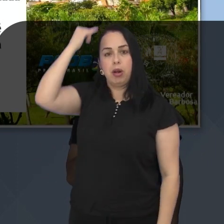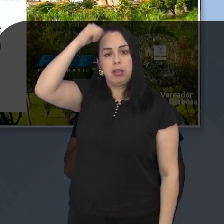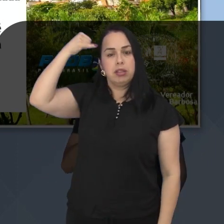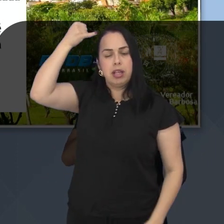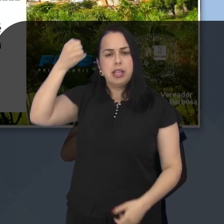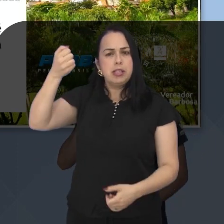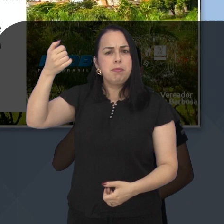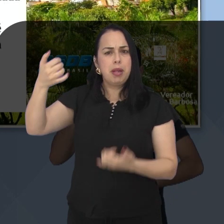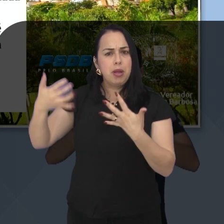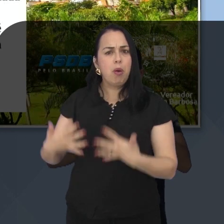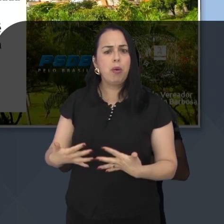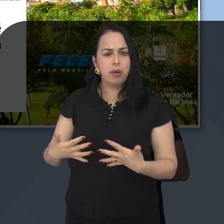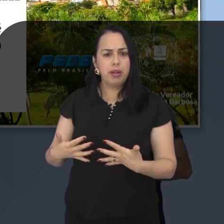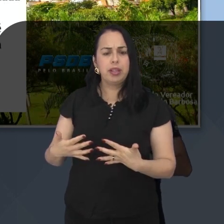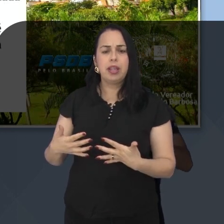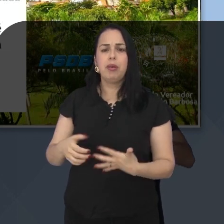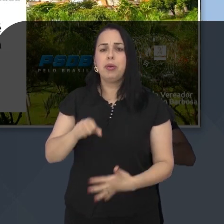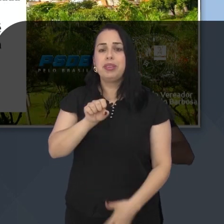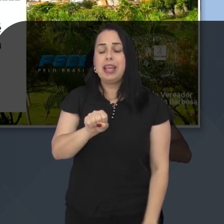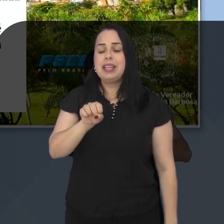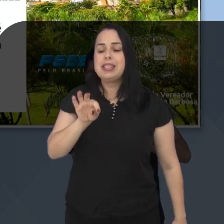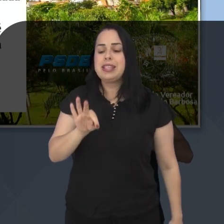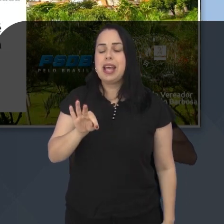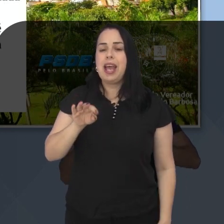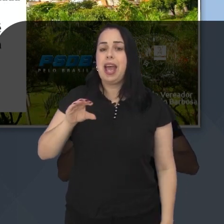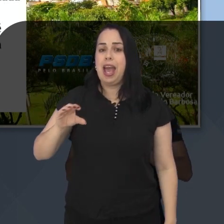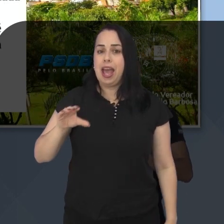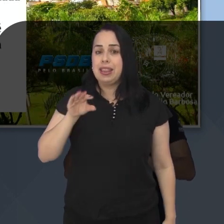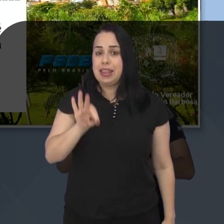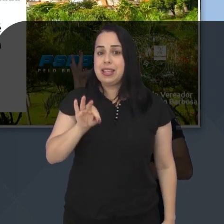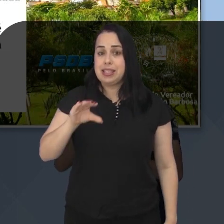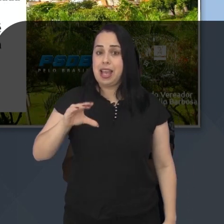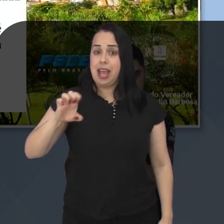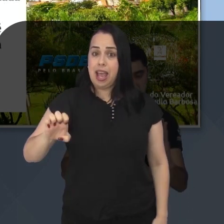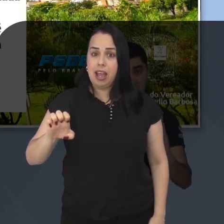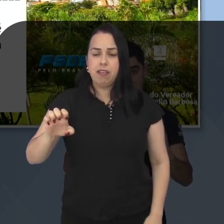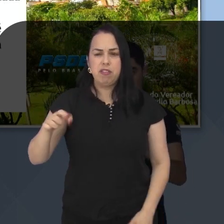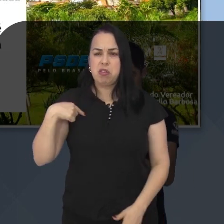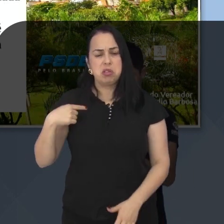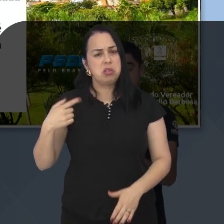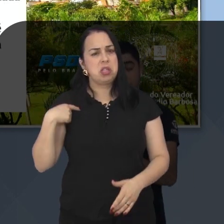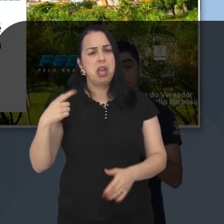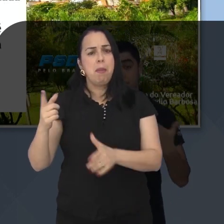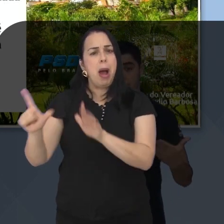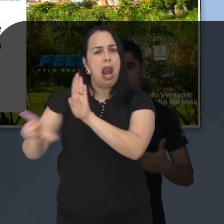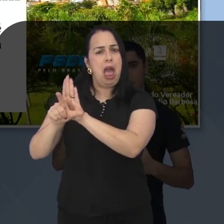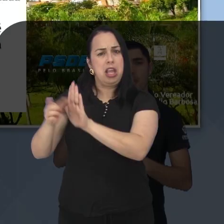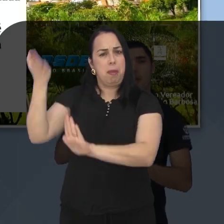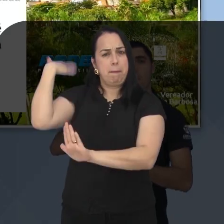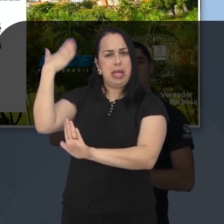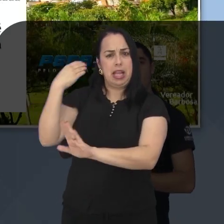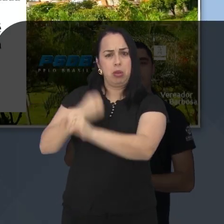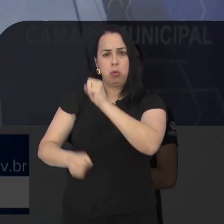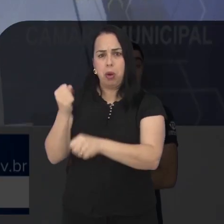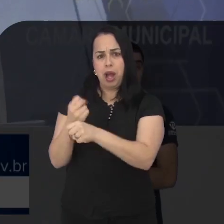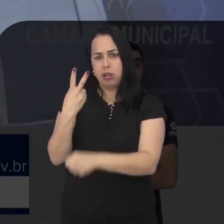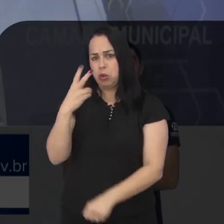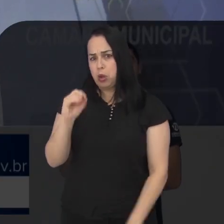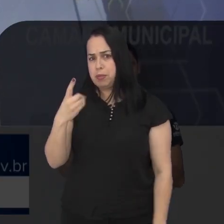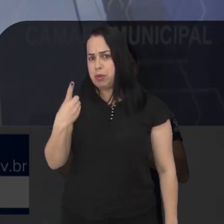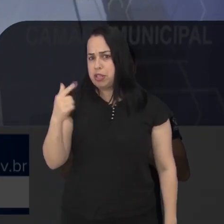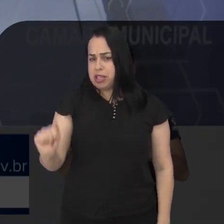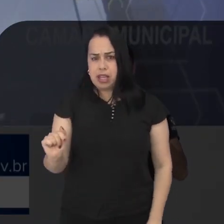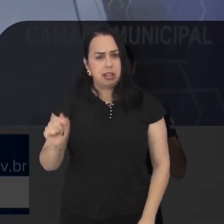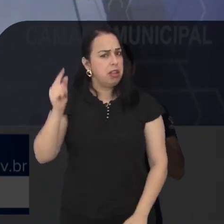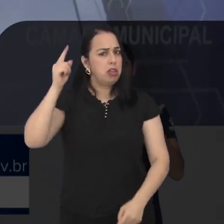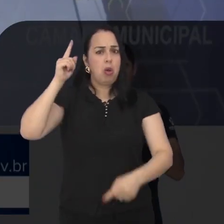José Cláudio. Ele comentou a decisão do TCE, que julgou como irregular uma lei apresentada pelo município que visa